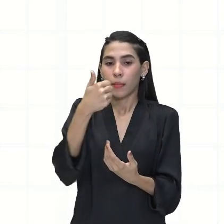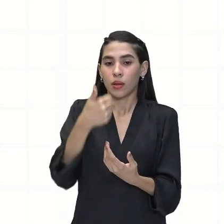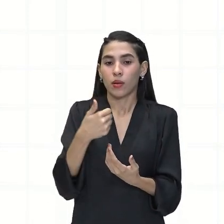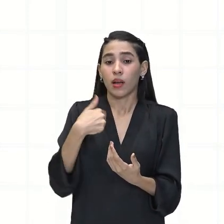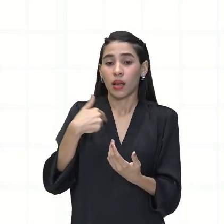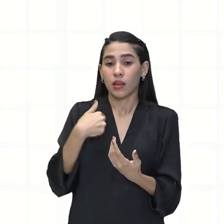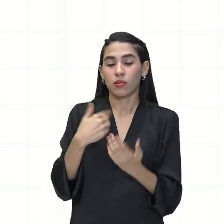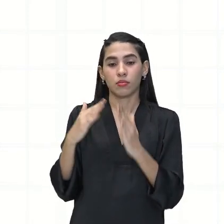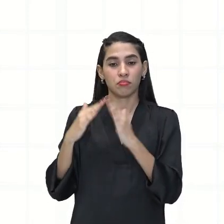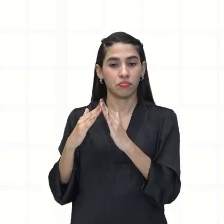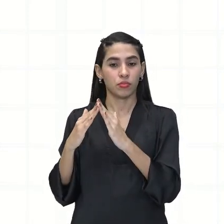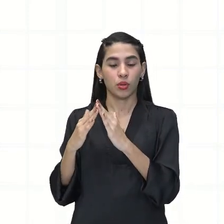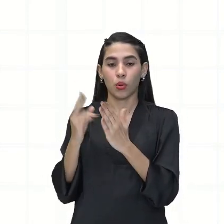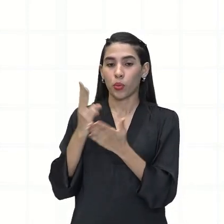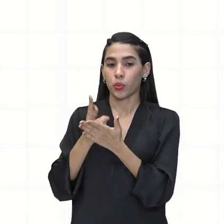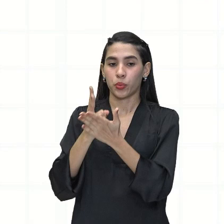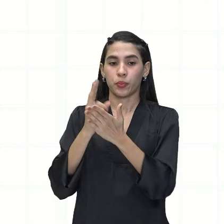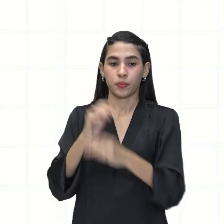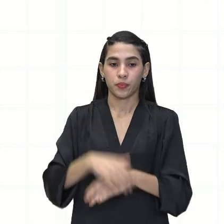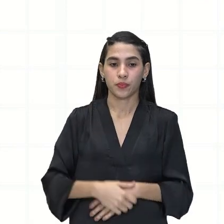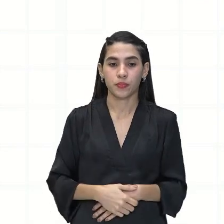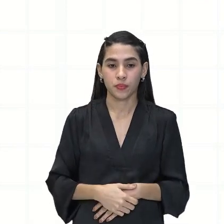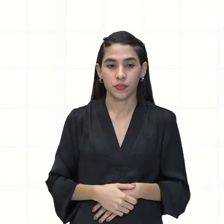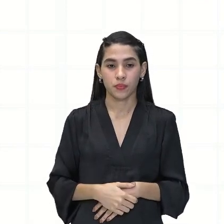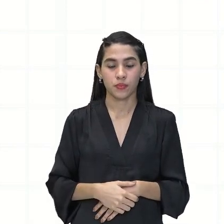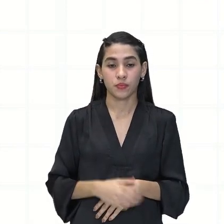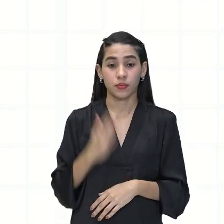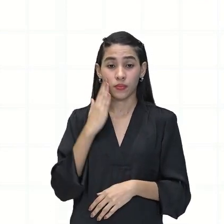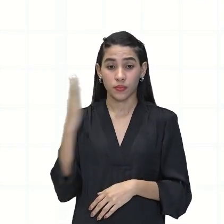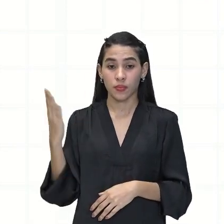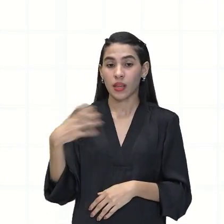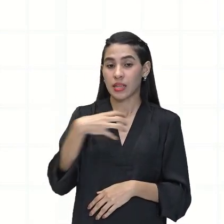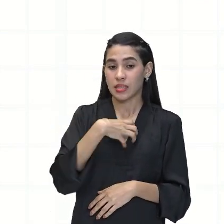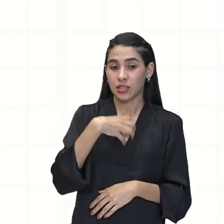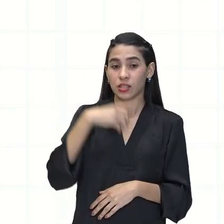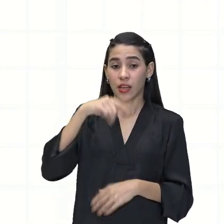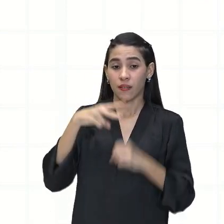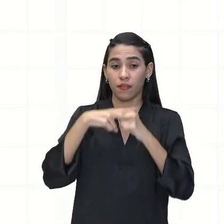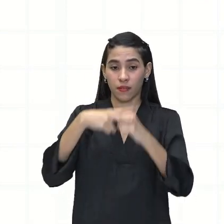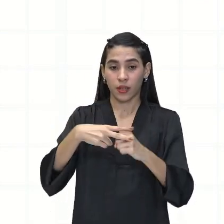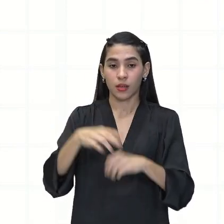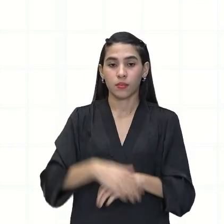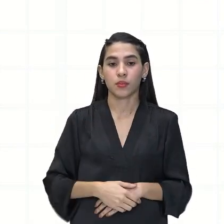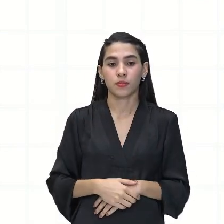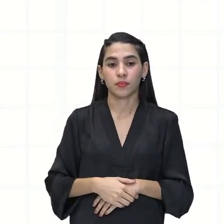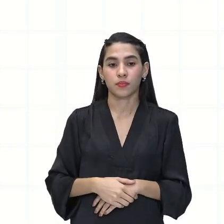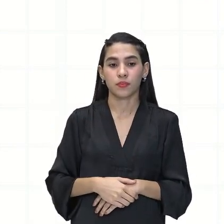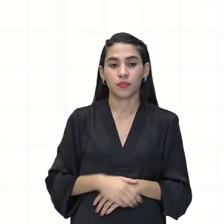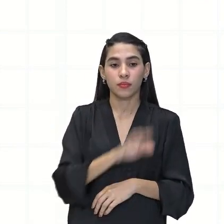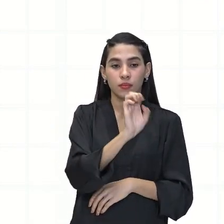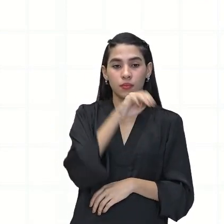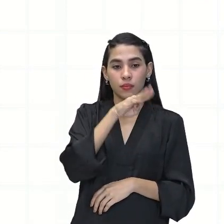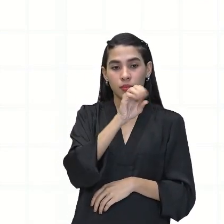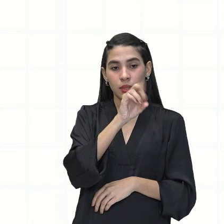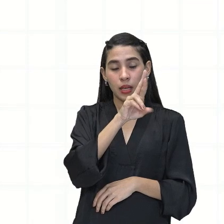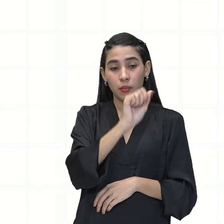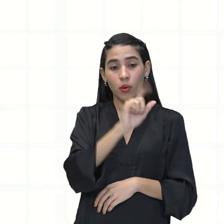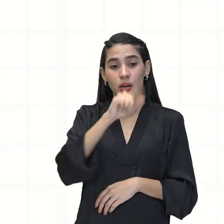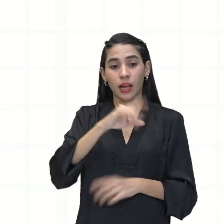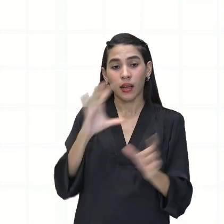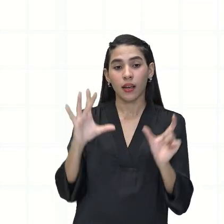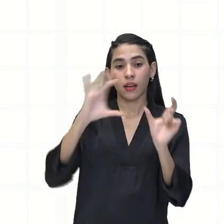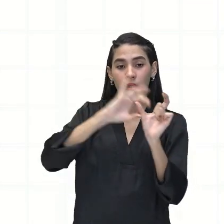resolvi ficar em casa. Ó, sentisse o nosso verbo. Embora a nossa